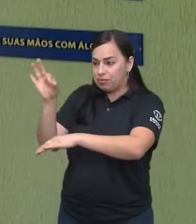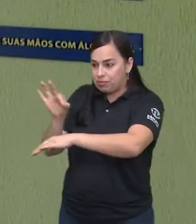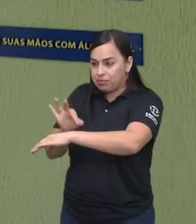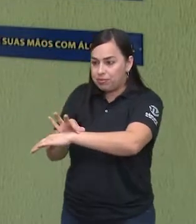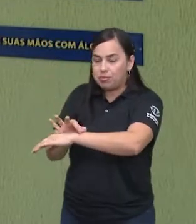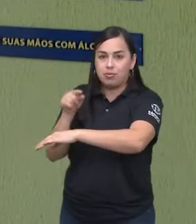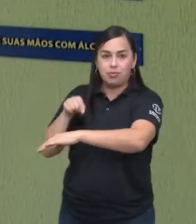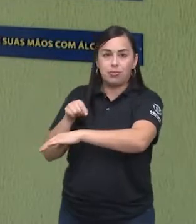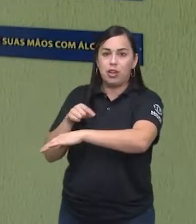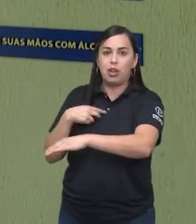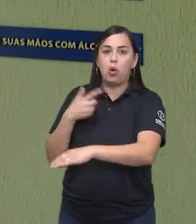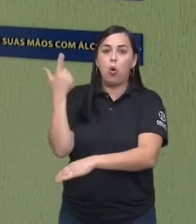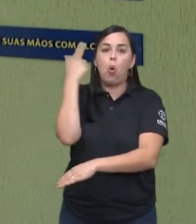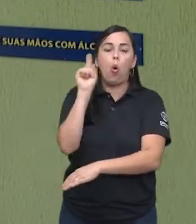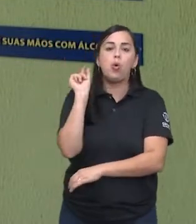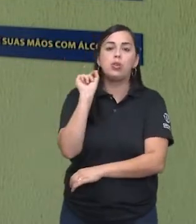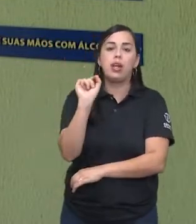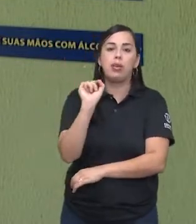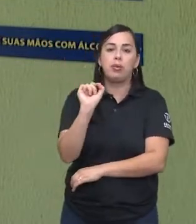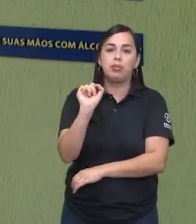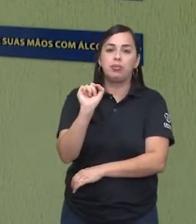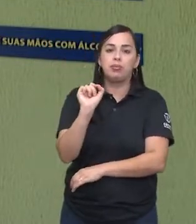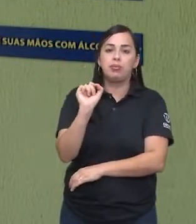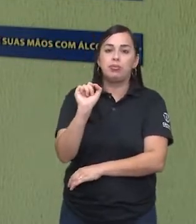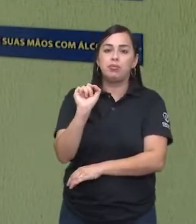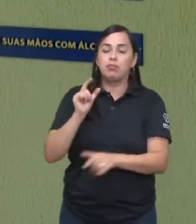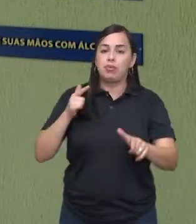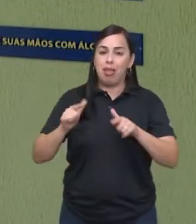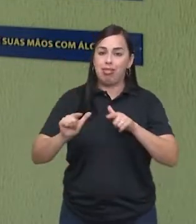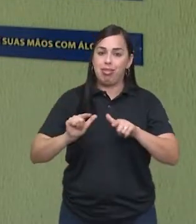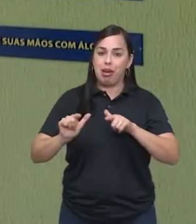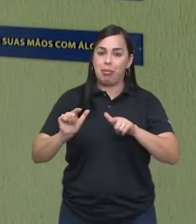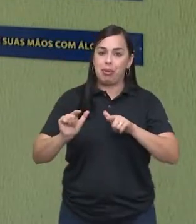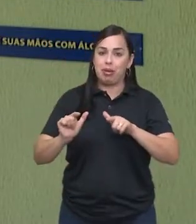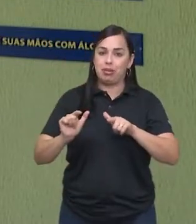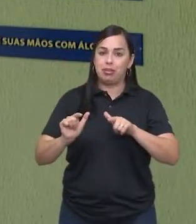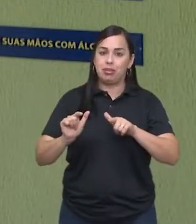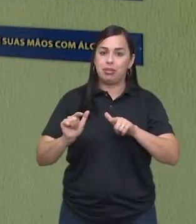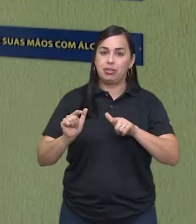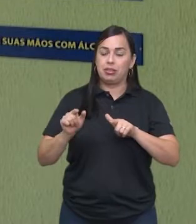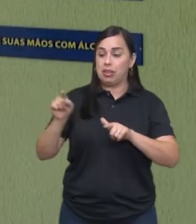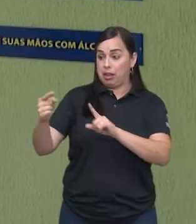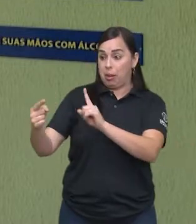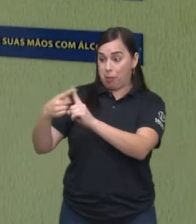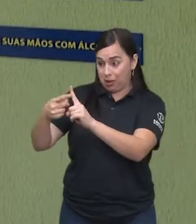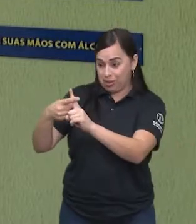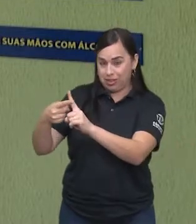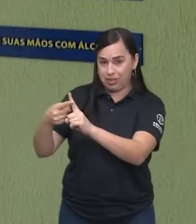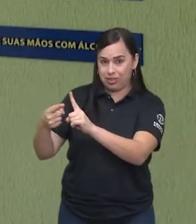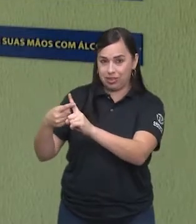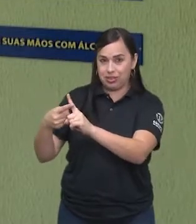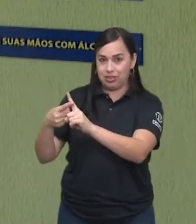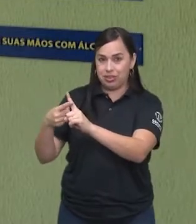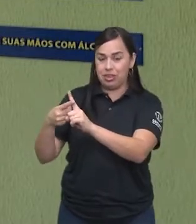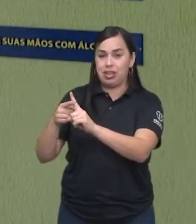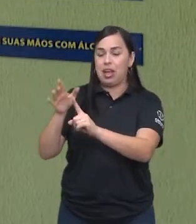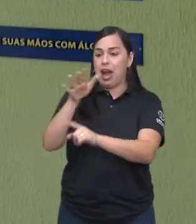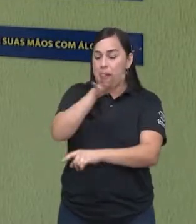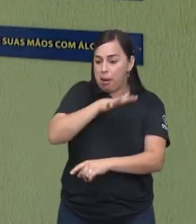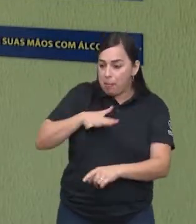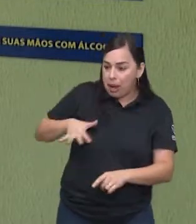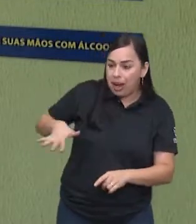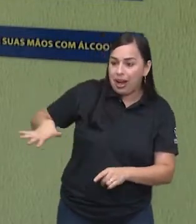gente não consegue realizar o nosso trabalho, que consiste no quê? Daquele caso positivo de dengue, abre-se um raio de